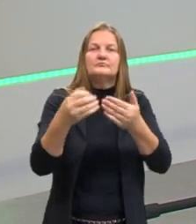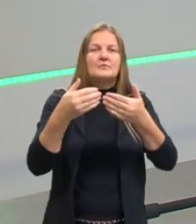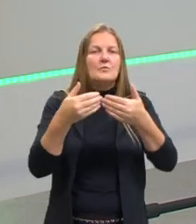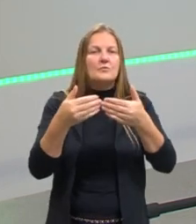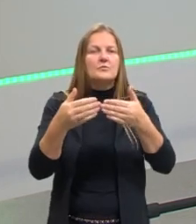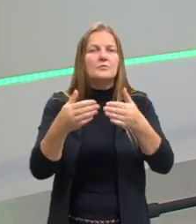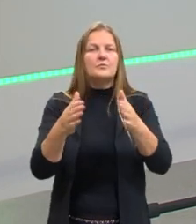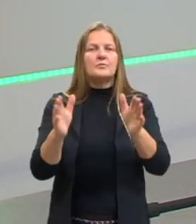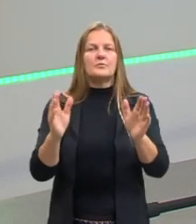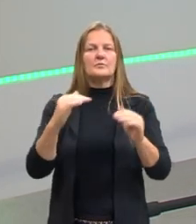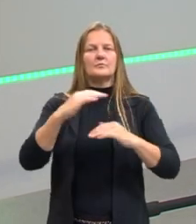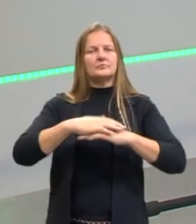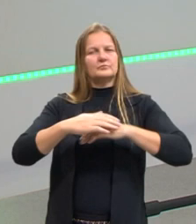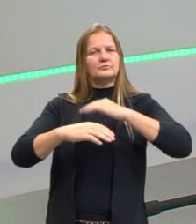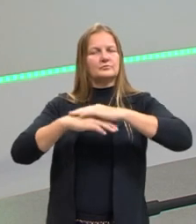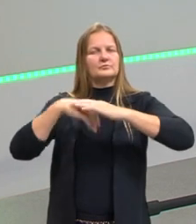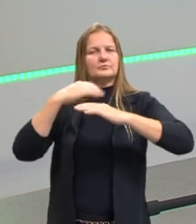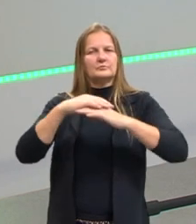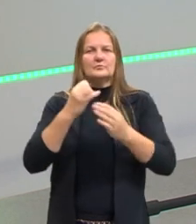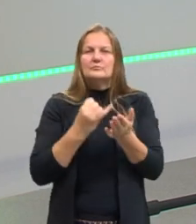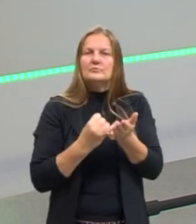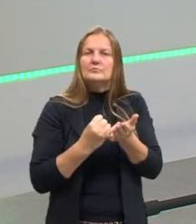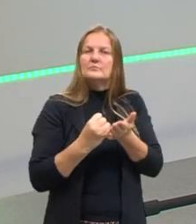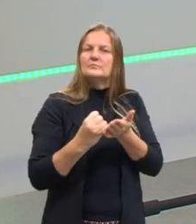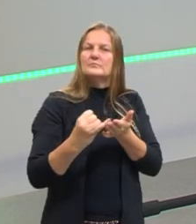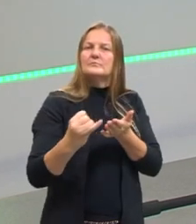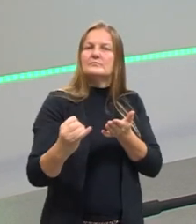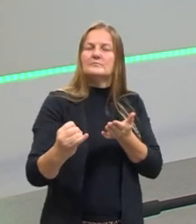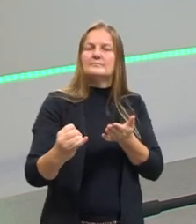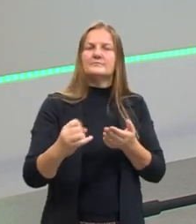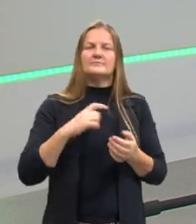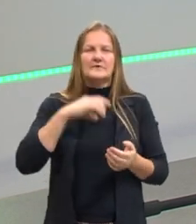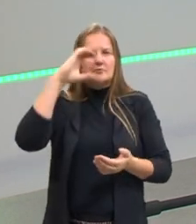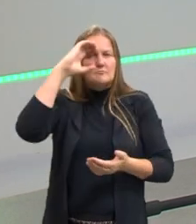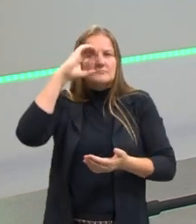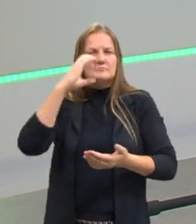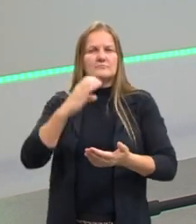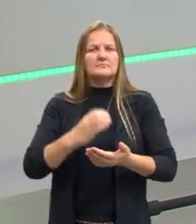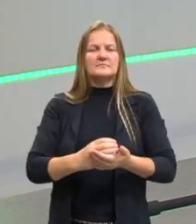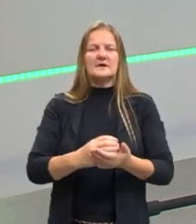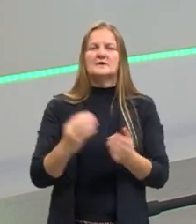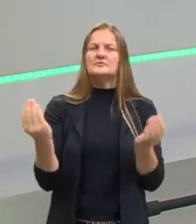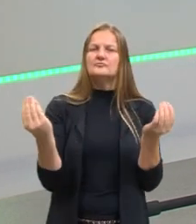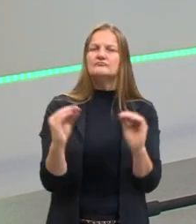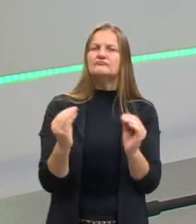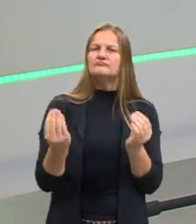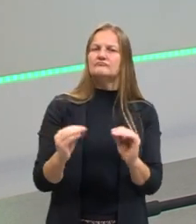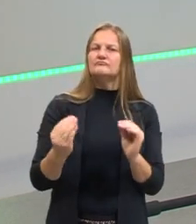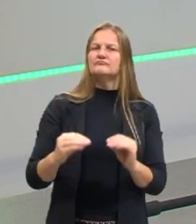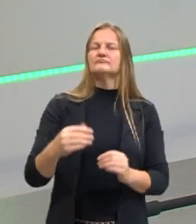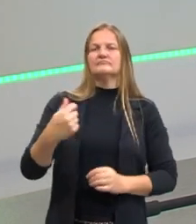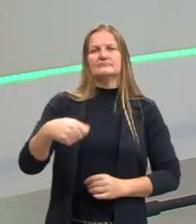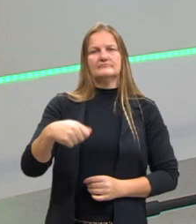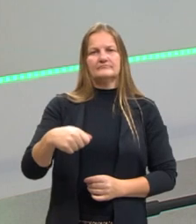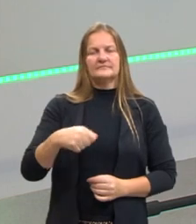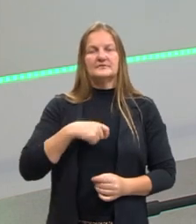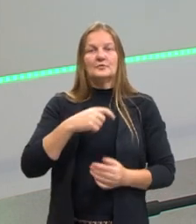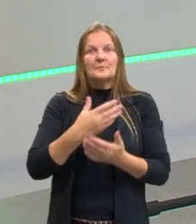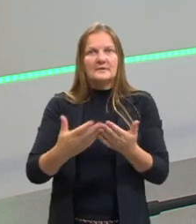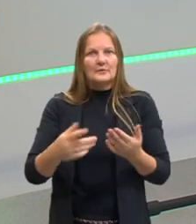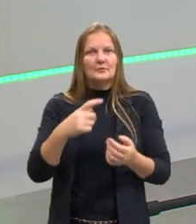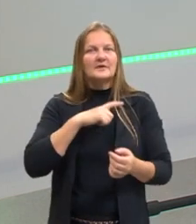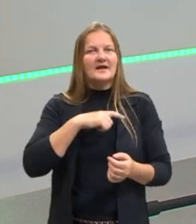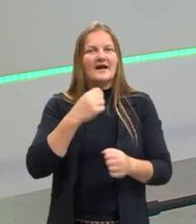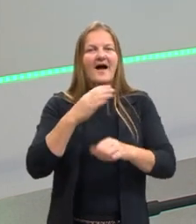texto né preciso construir essa introdução com que seja uma tese com todos os elementos necessários se tu perdeu